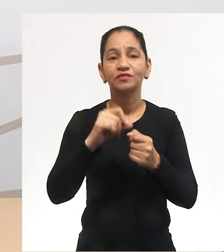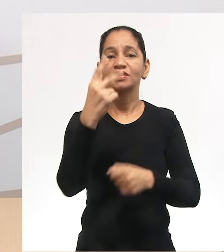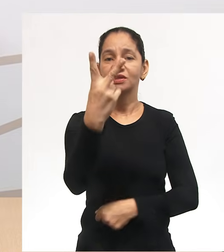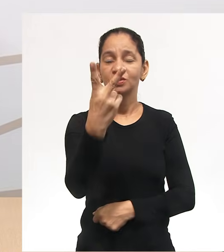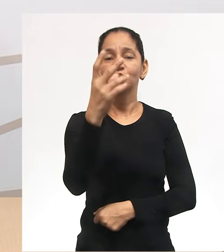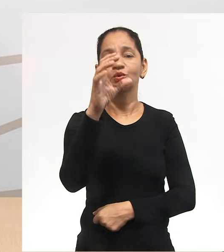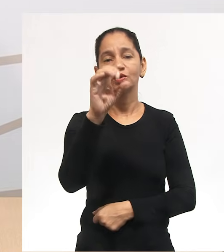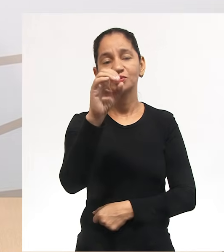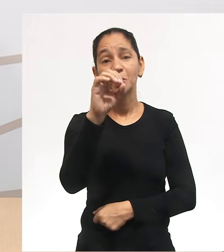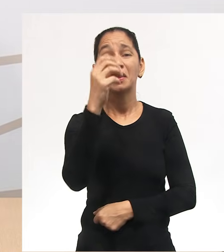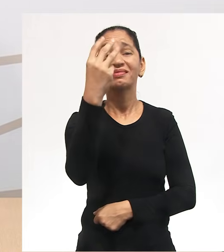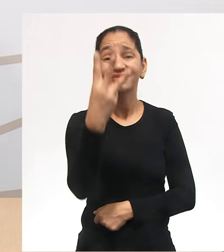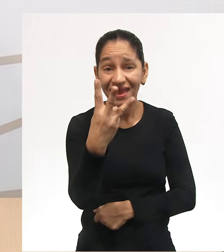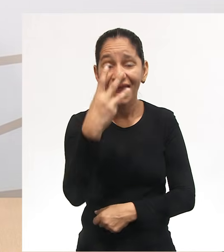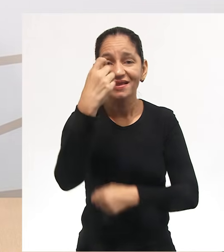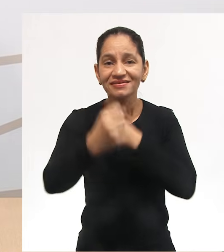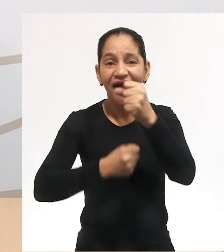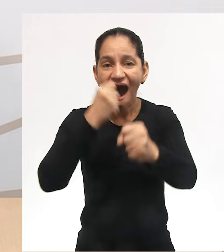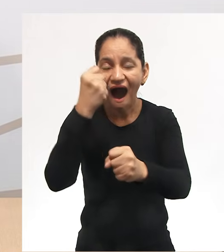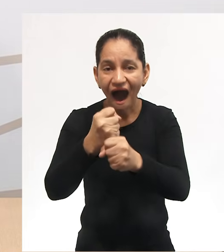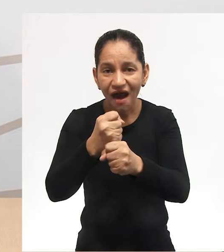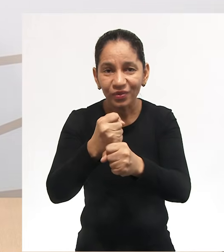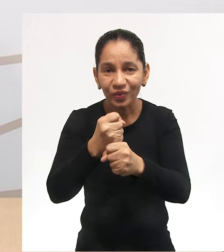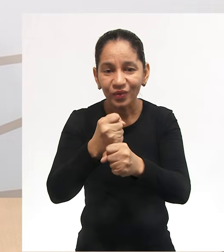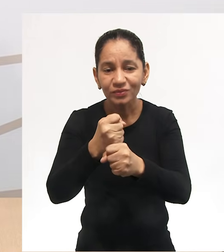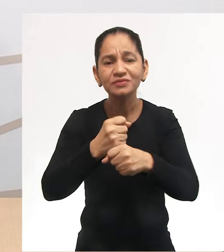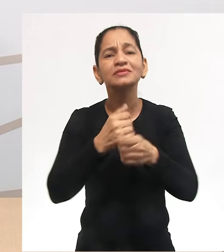vez, eu fui em 2003, eu era